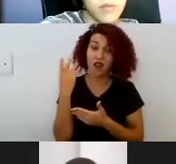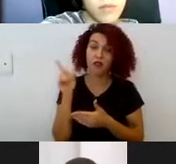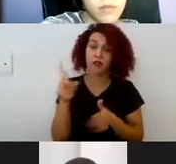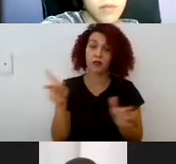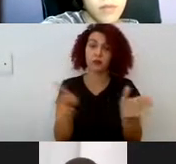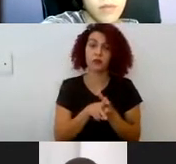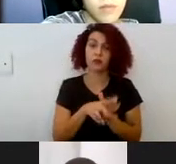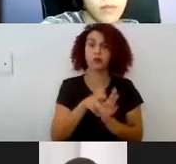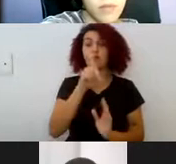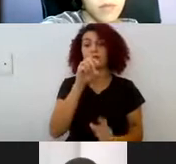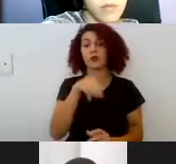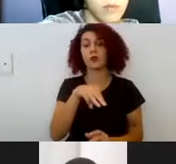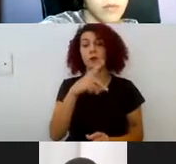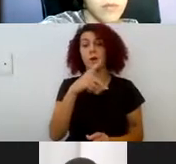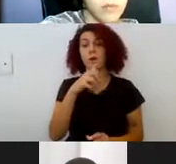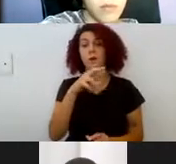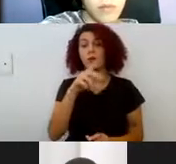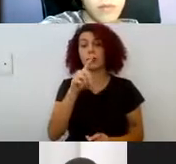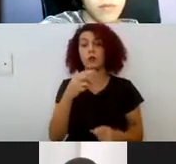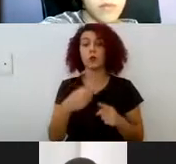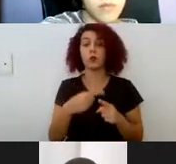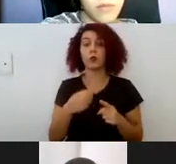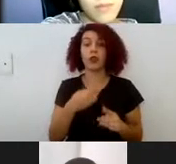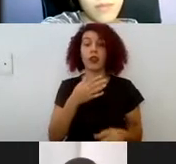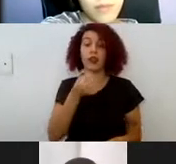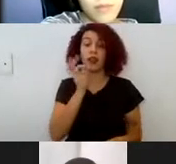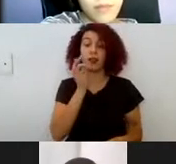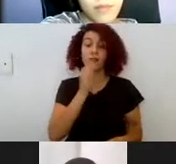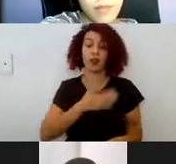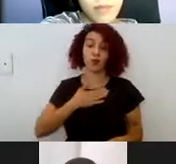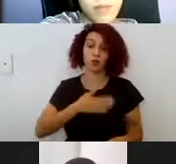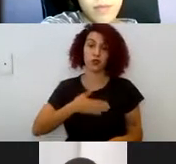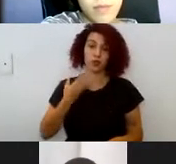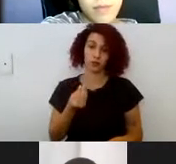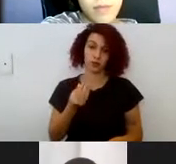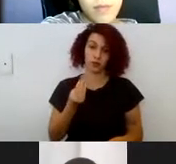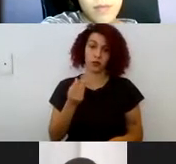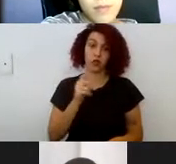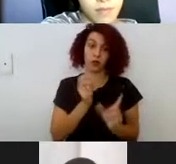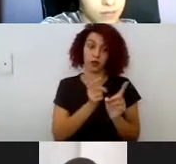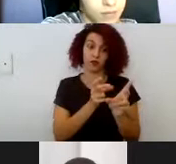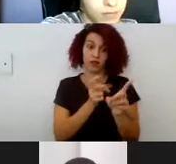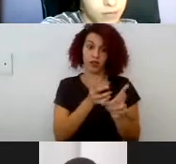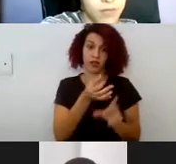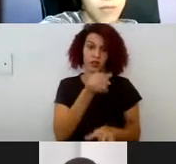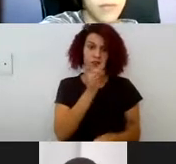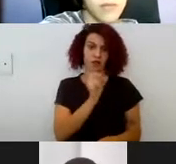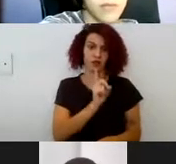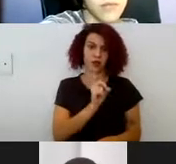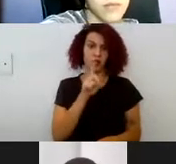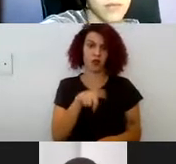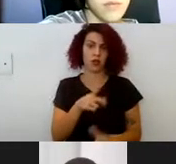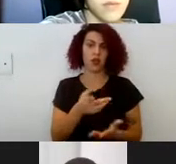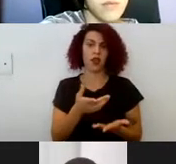propriedade do Pedro e era café o que ele gostava de café e não era nenhum processo de venda do café ainda tá era bem processo de